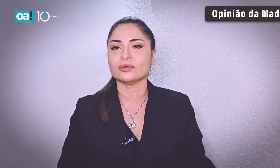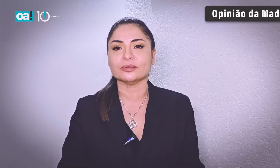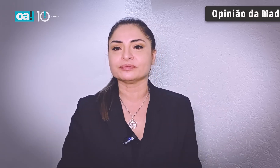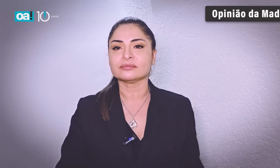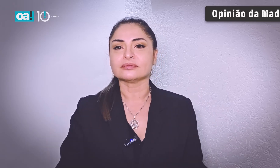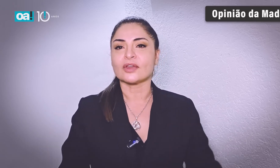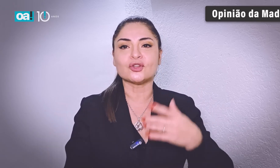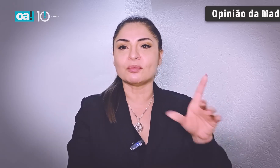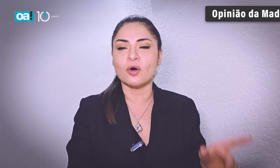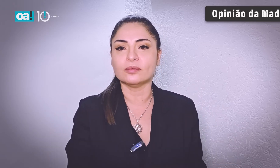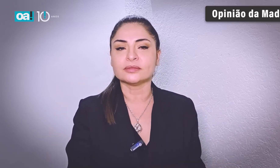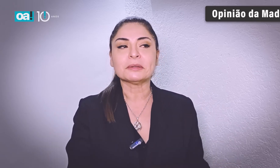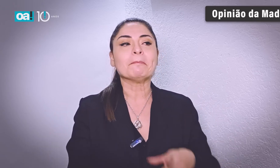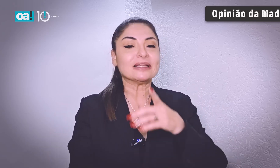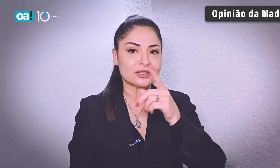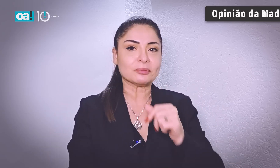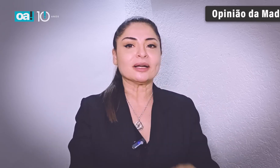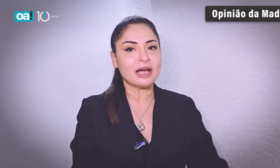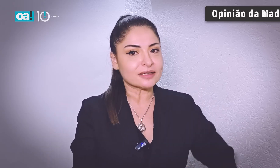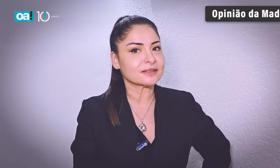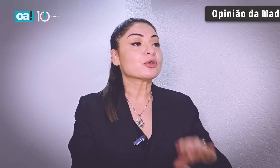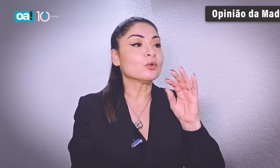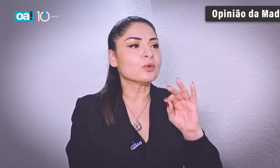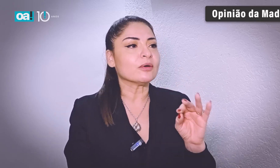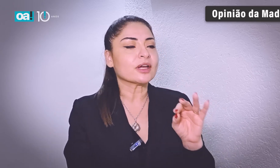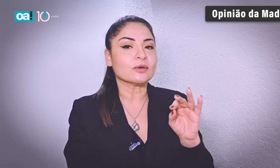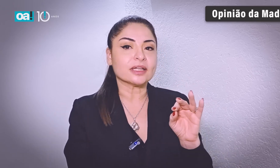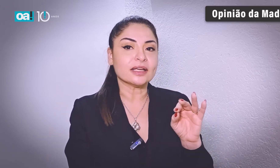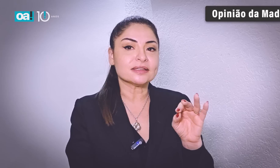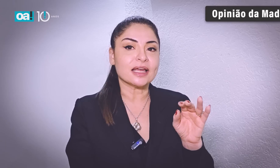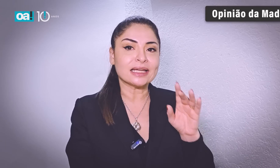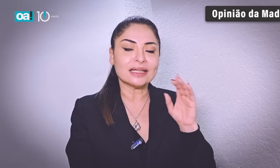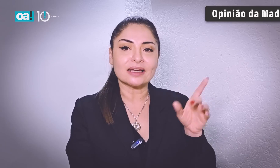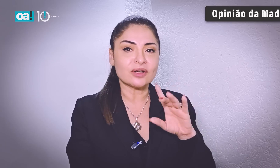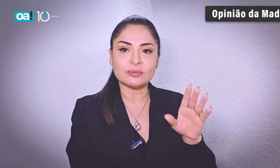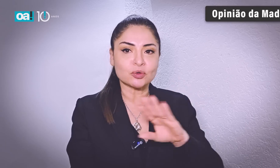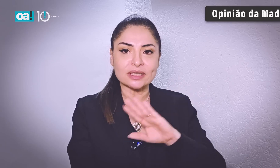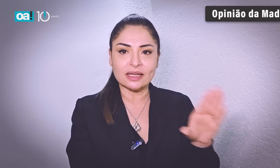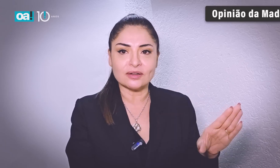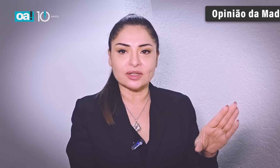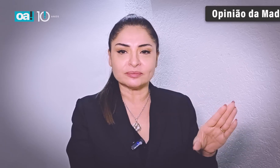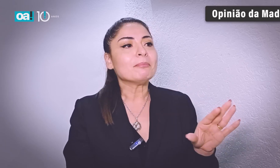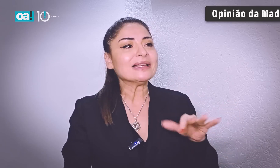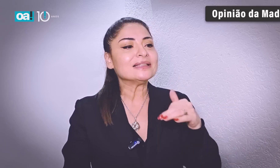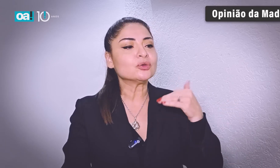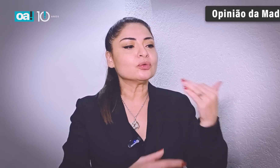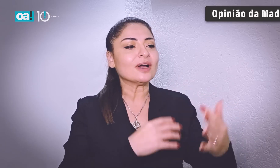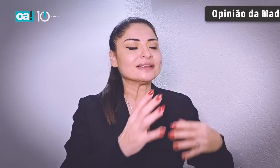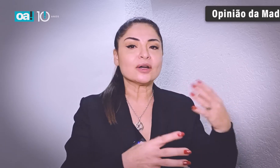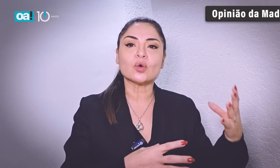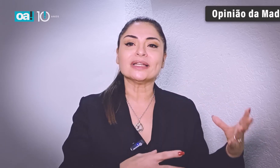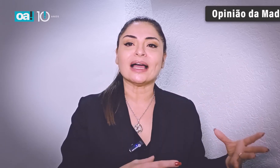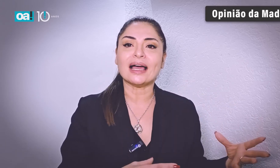o doido. Dilmou, mas a Dilma era mais. Porque o Lula, o que acontece é que ele está falando umas coisas nada a ver. Mas isso